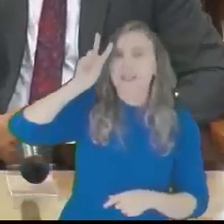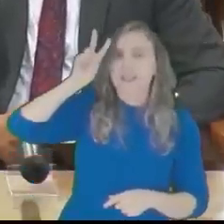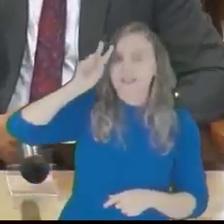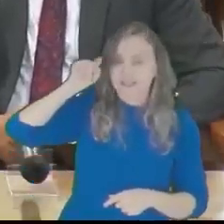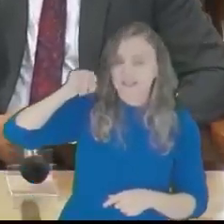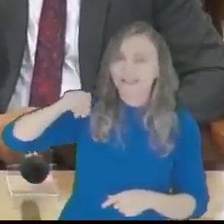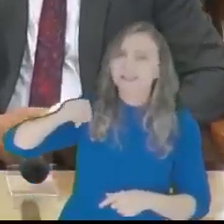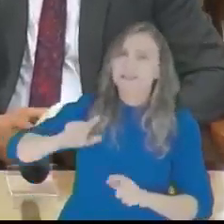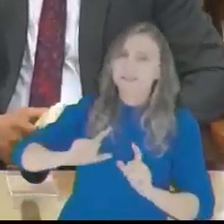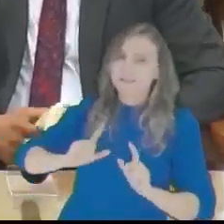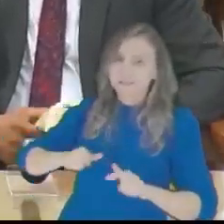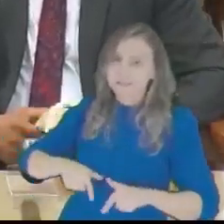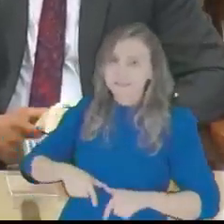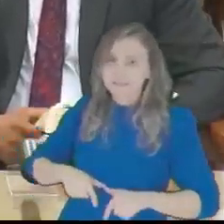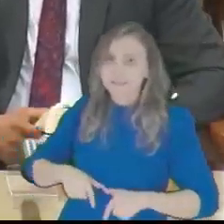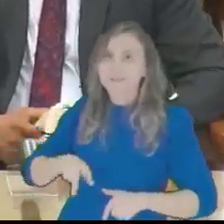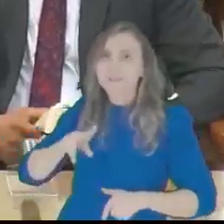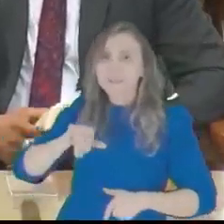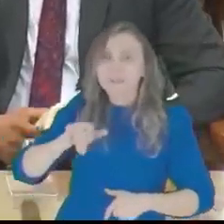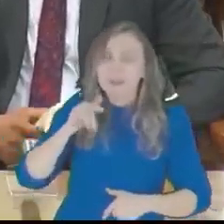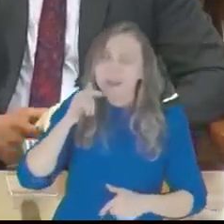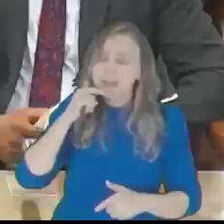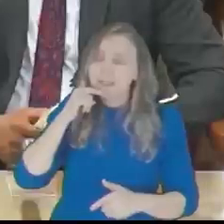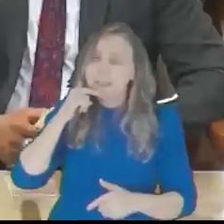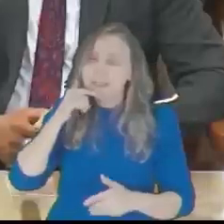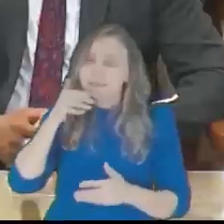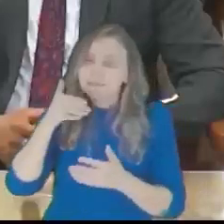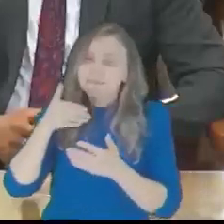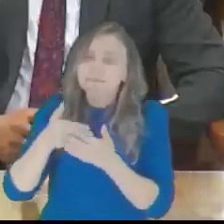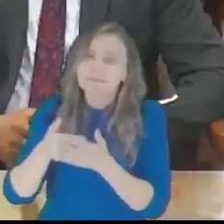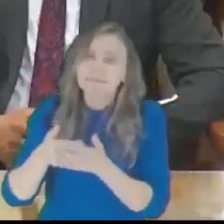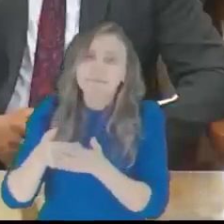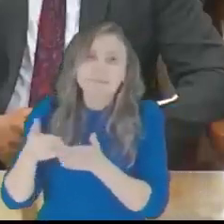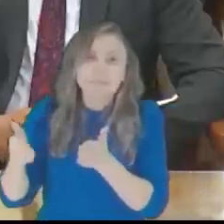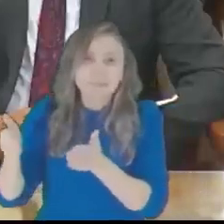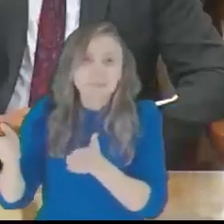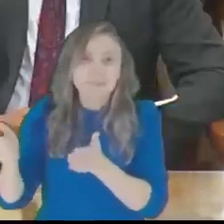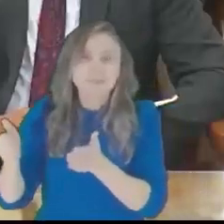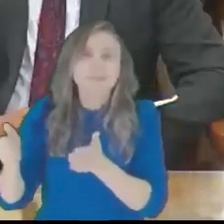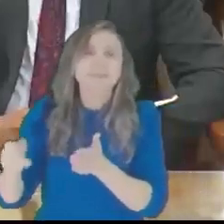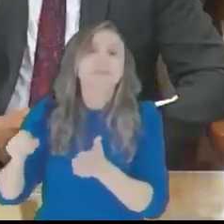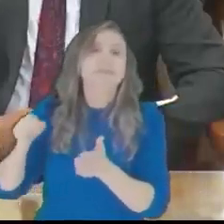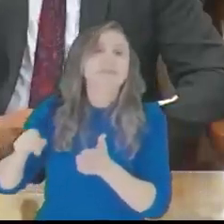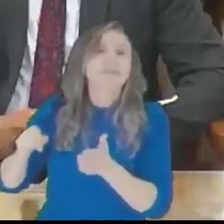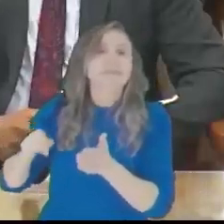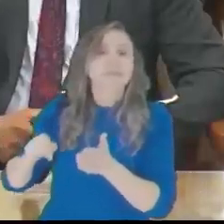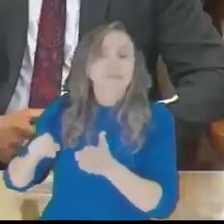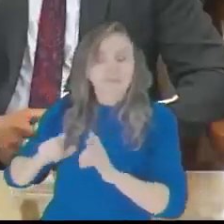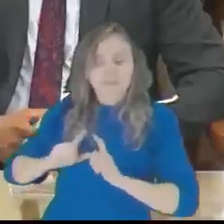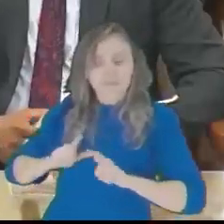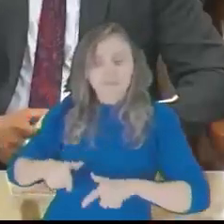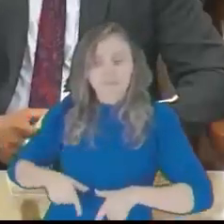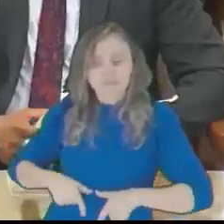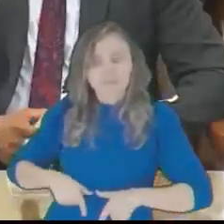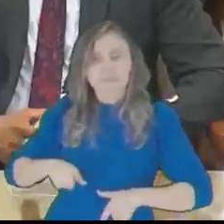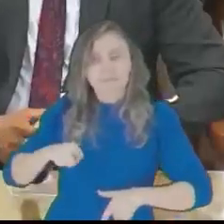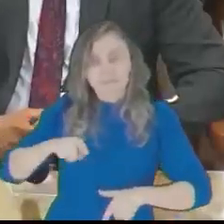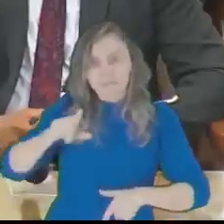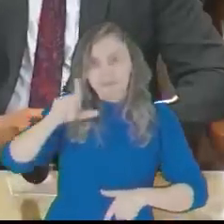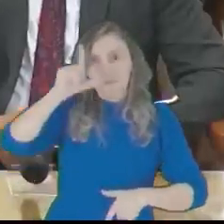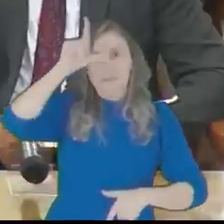Vai chegar o tempo que Israel vai ser a testa das nações, que é no reino milenial.